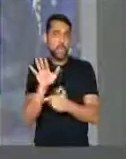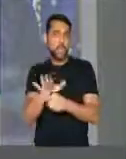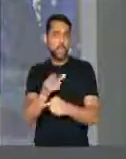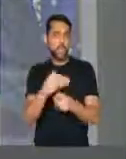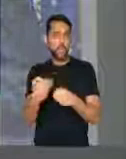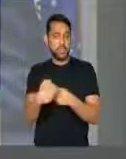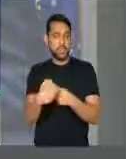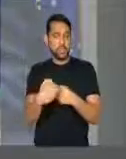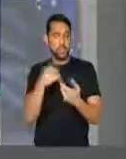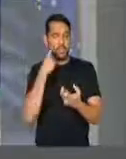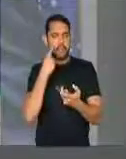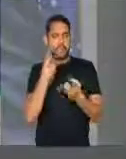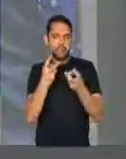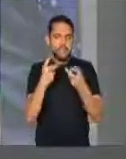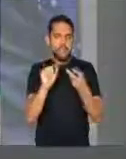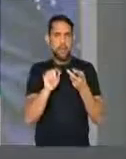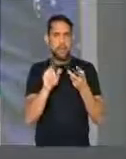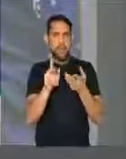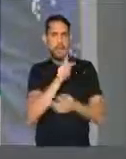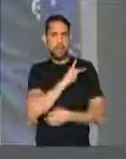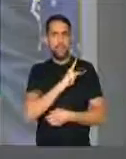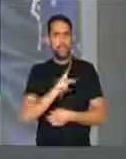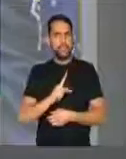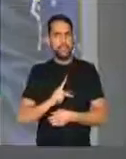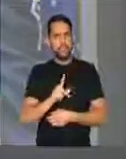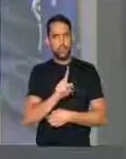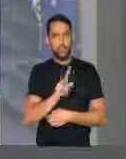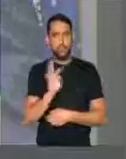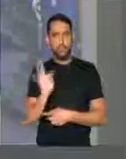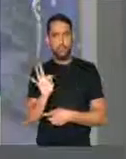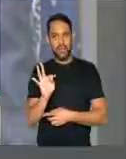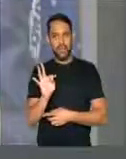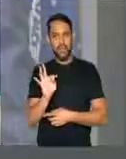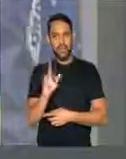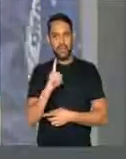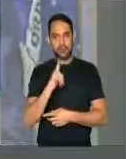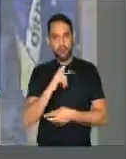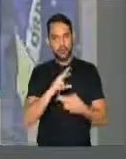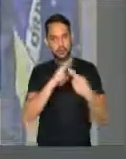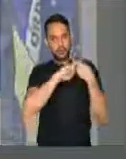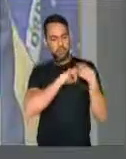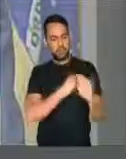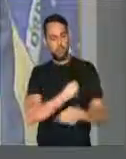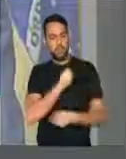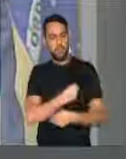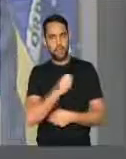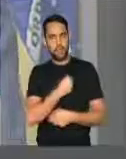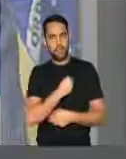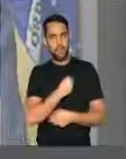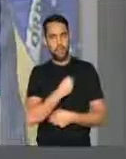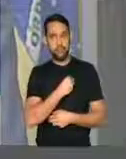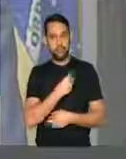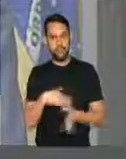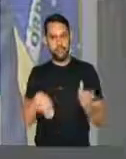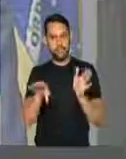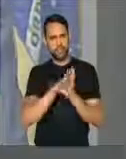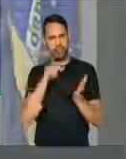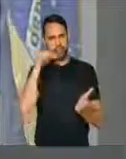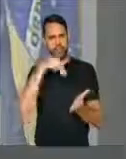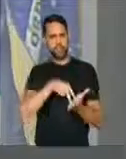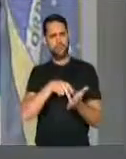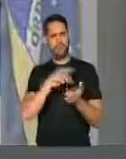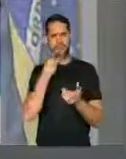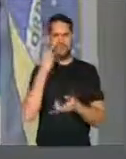outra. Mas você vê, a presidente do Partido dos Trabalhadores, com a sua responsabilidade, vem